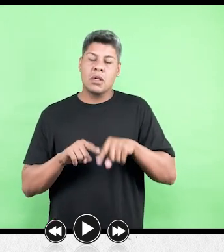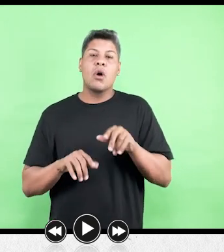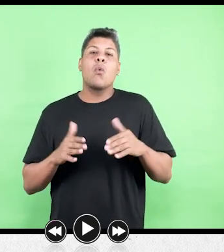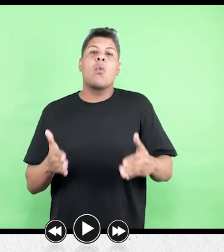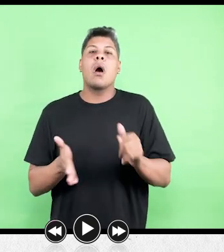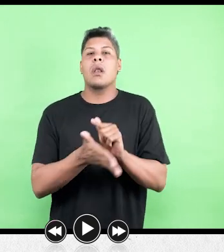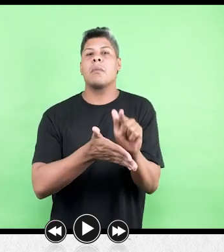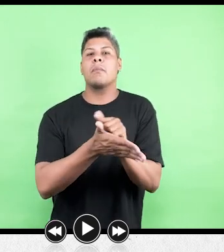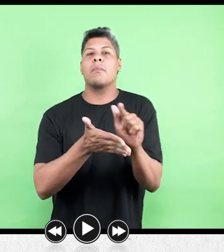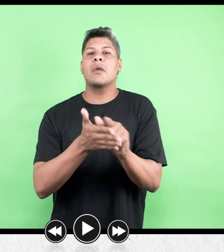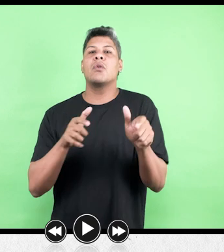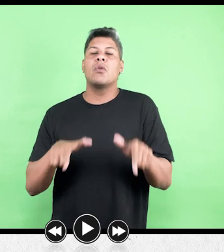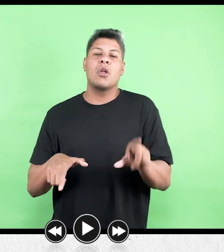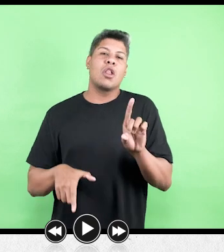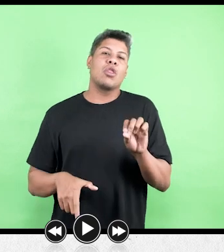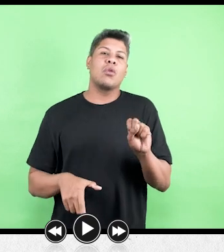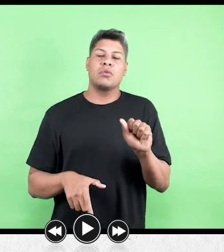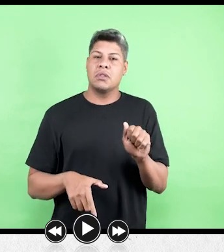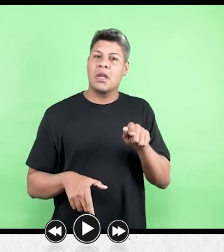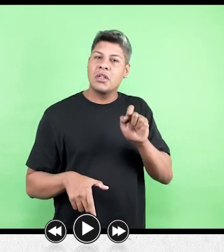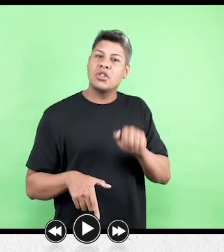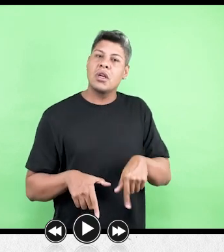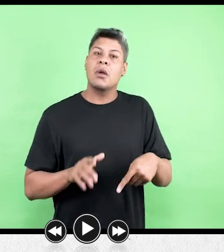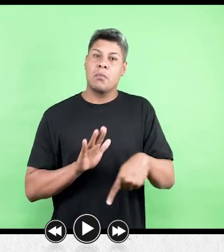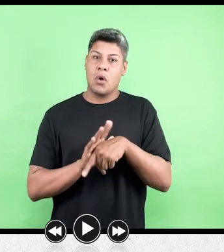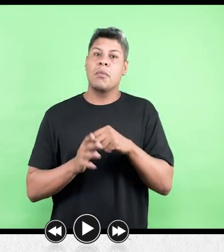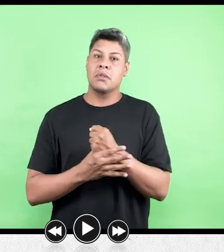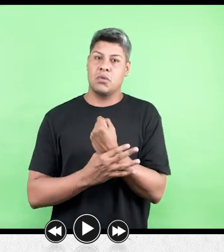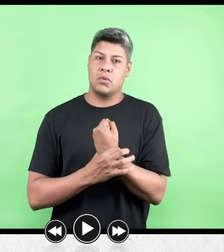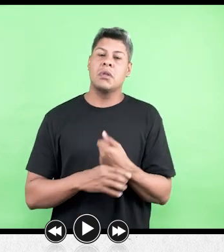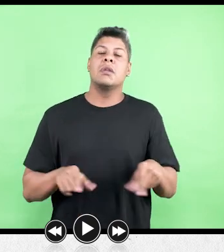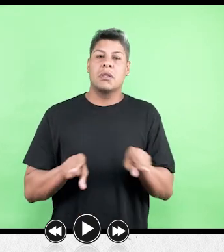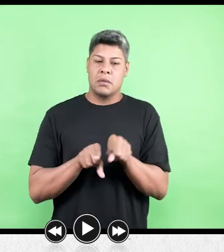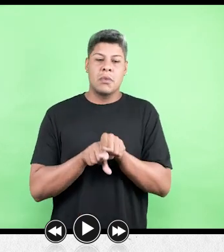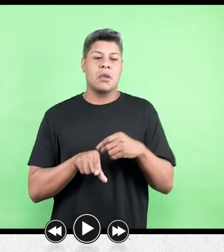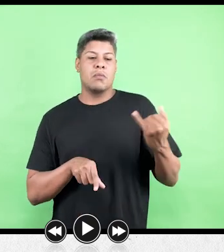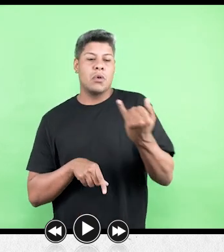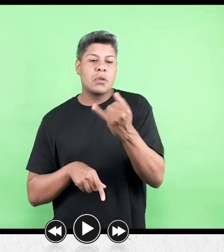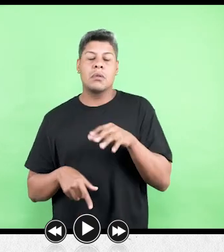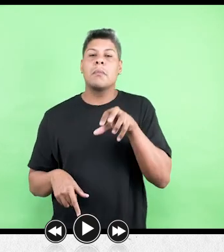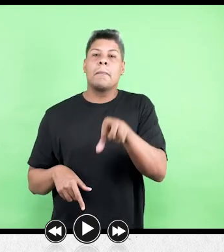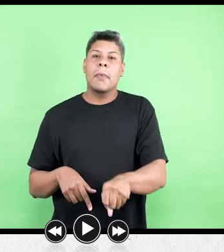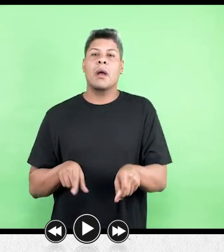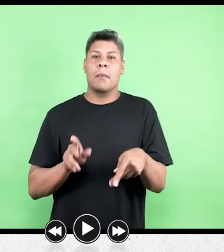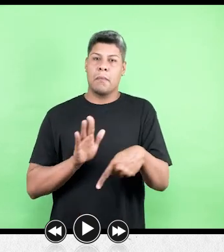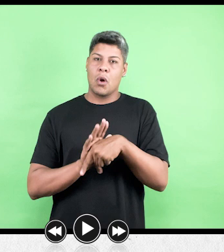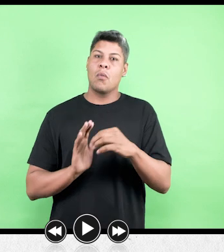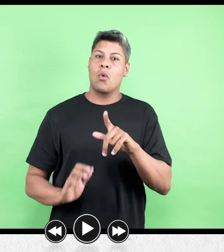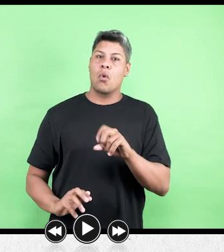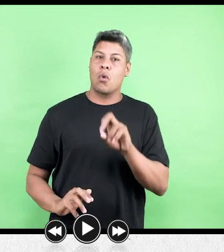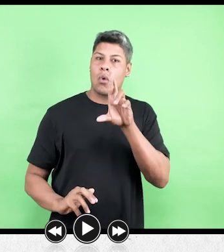higiene e a limpeza dos tanques de dosagem das dosadoras, a própria segurança também é importante, né, no manuseio, principalmente do cloro